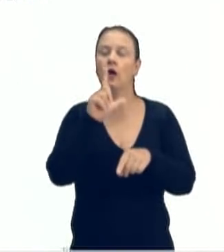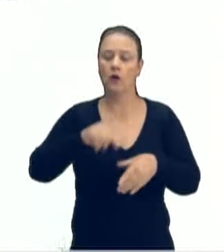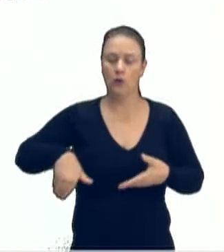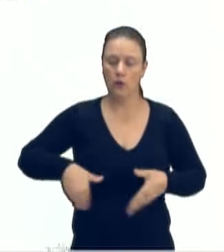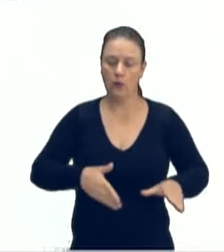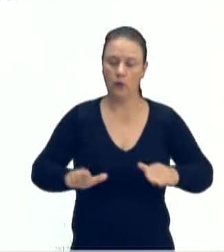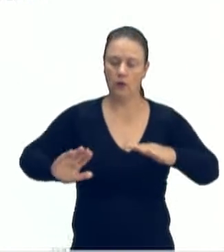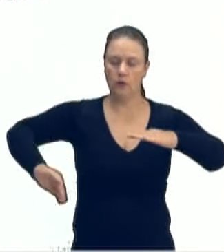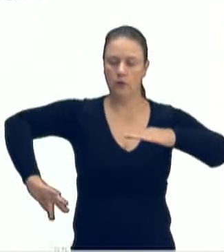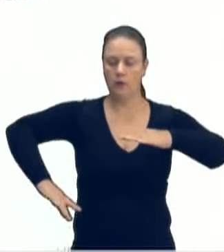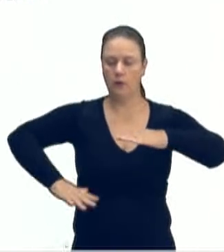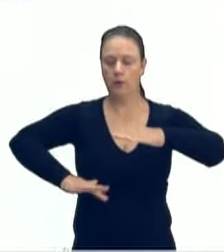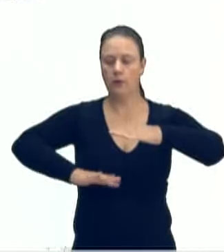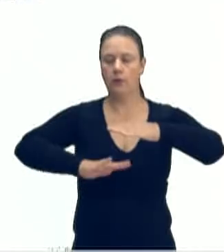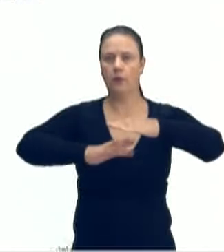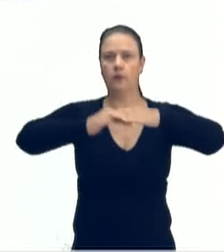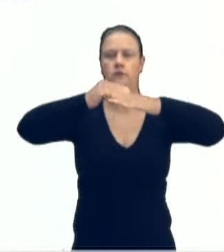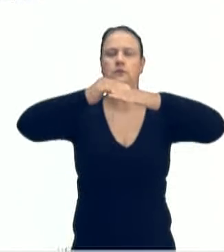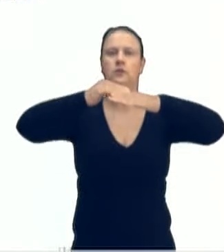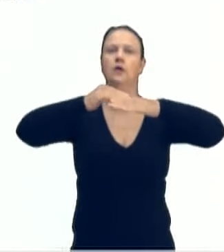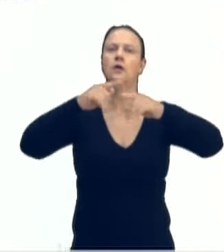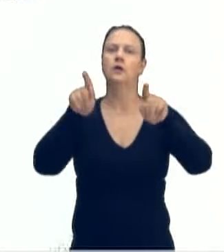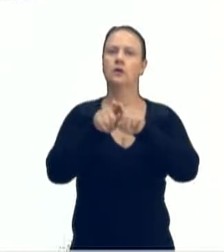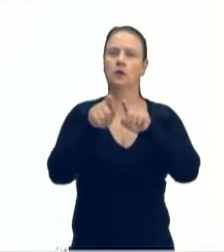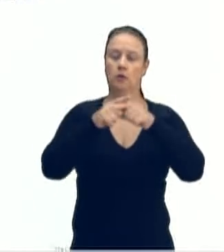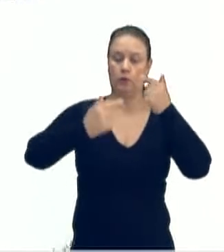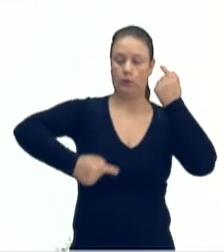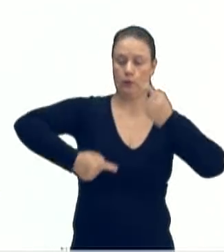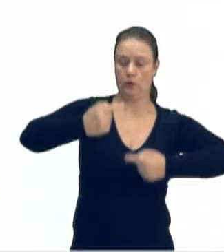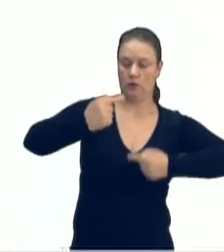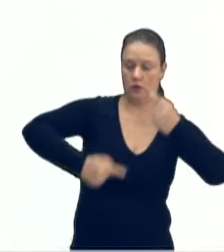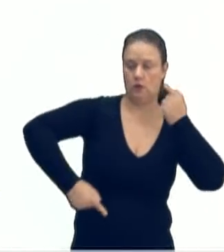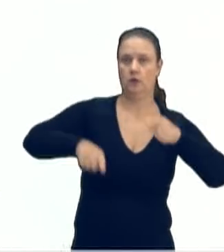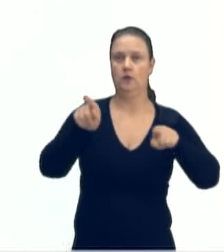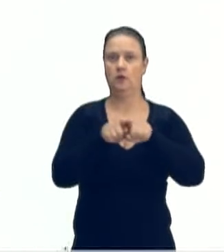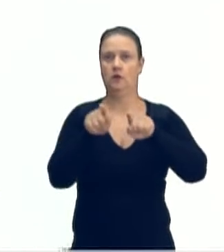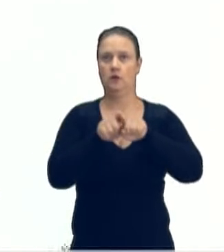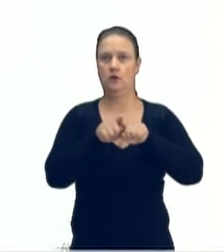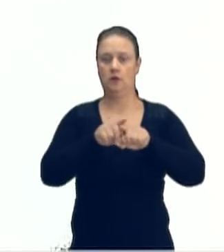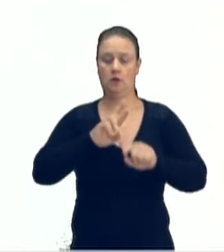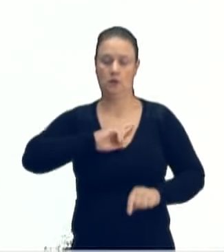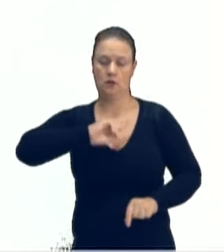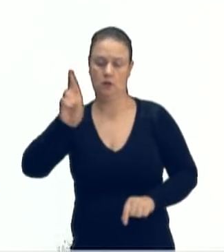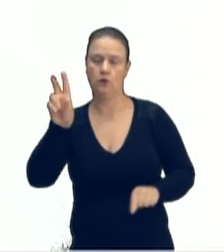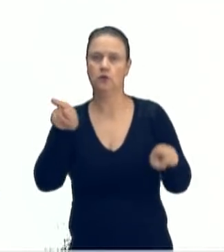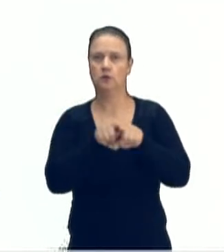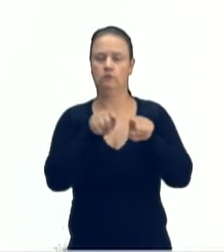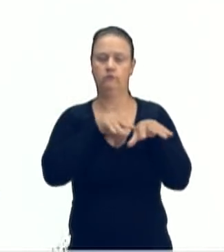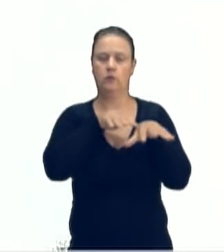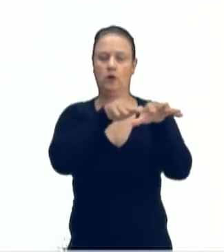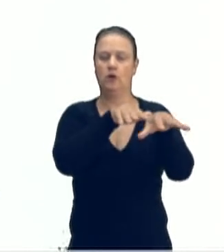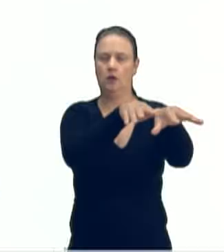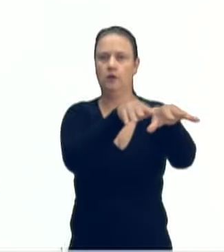o governante máximo, chefe político, religioso e militar. Aqui nós temos uma representação